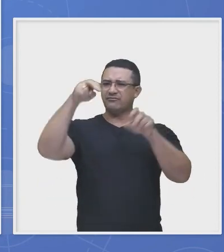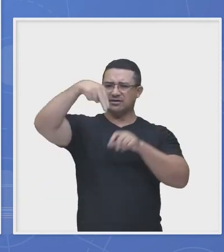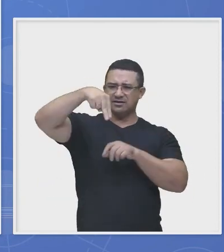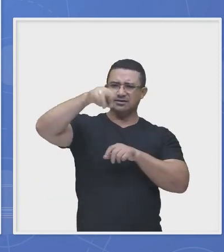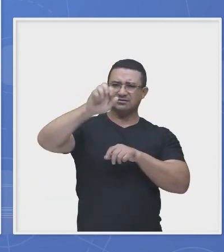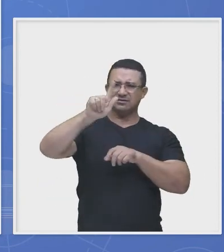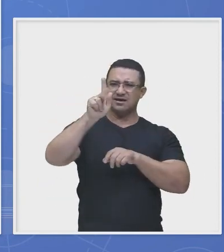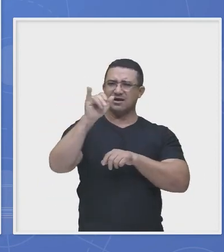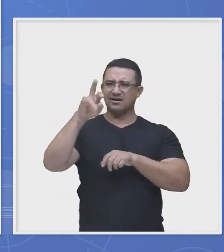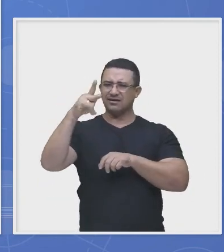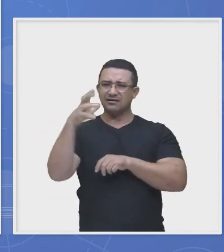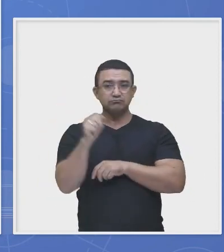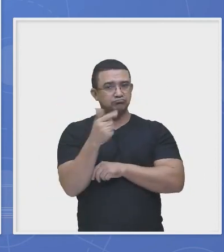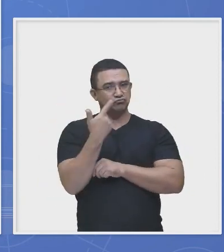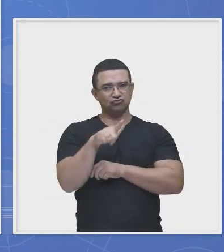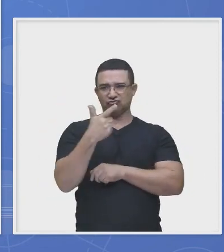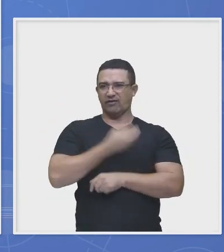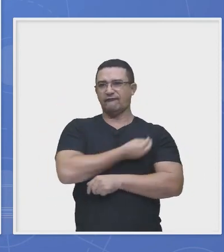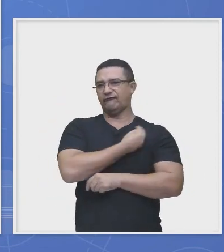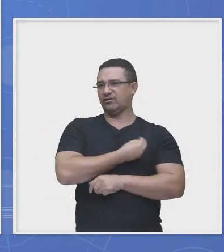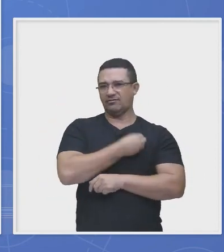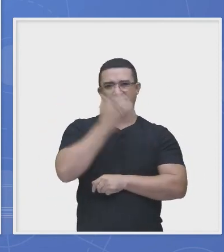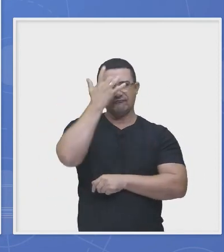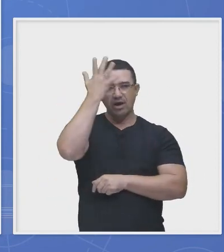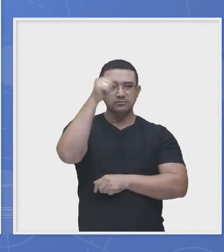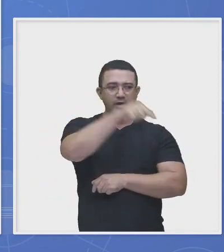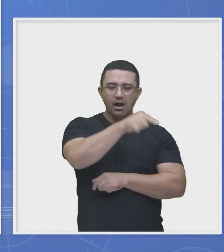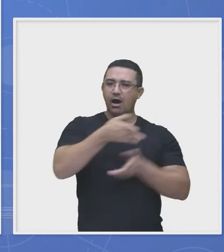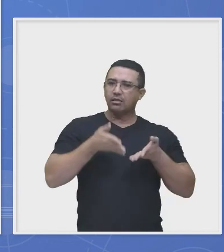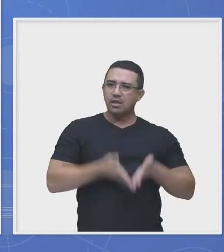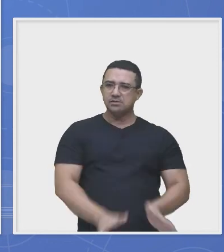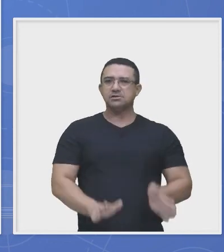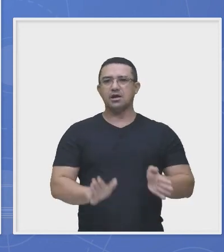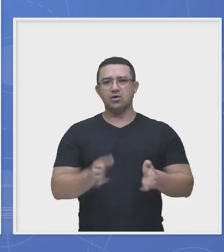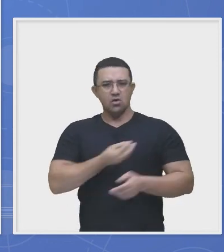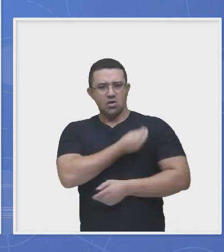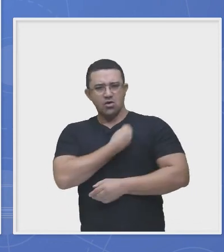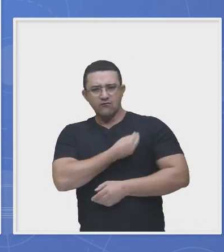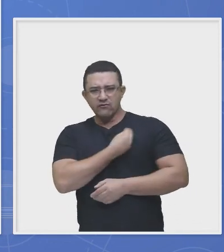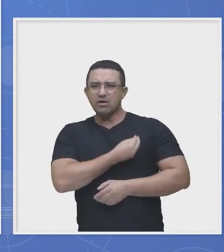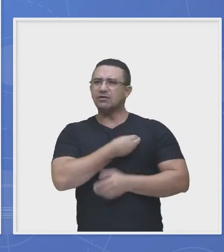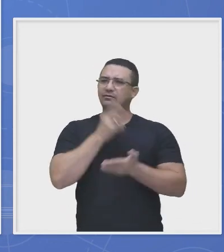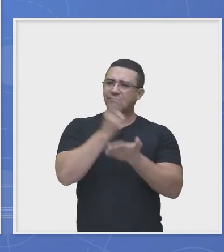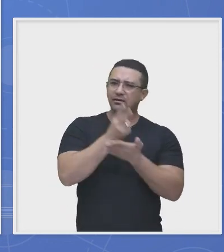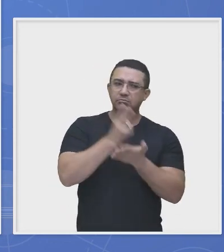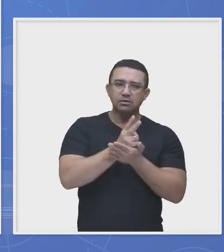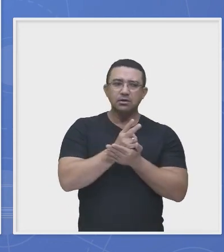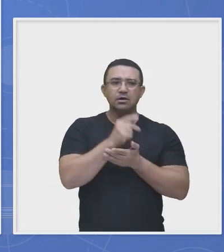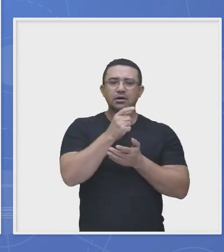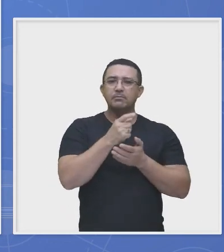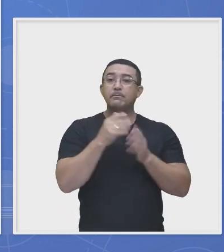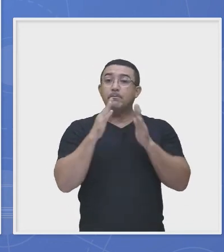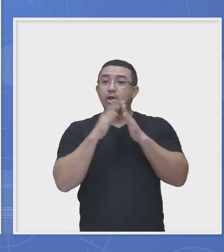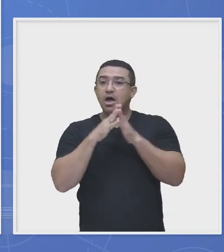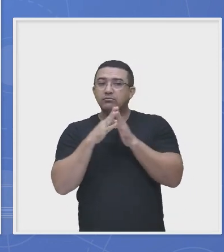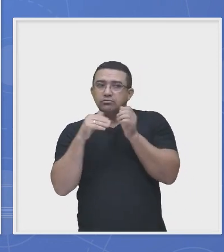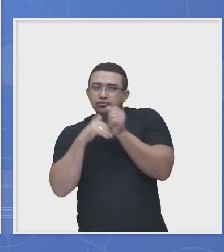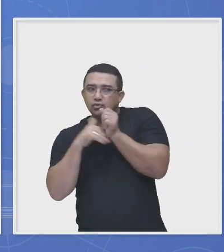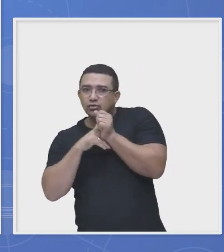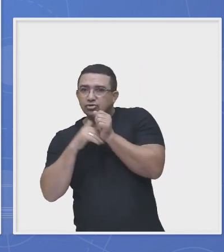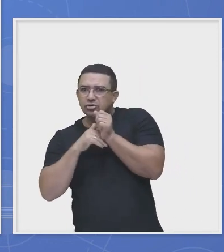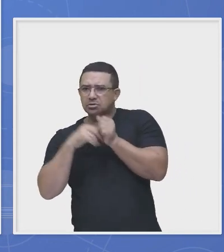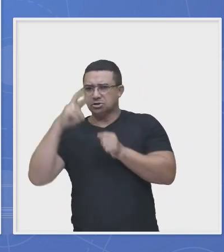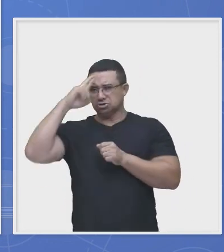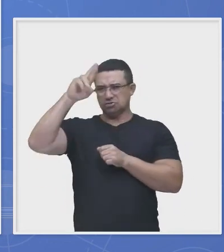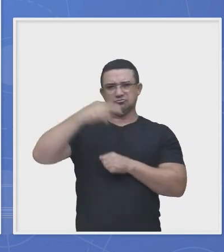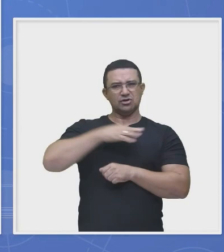vida muito fácil. Ela nasceu e teve que viver pelos cantos, a escondida da patroa, porque a patroa não gostava de crianças, a Dona